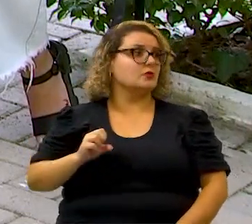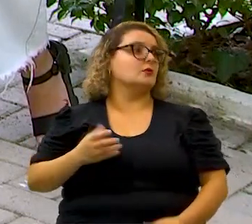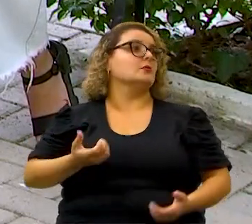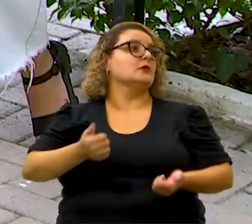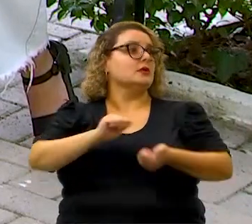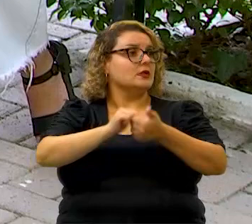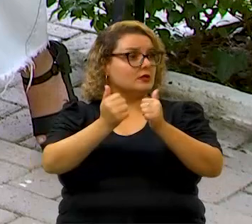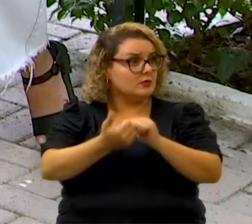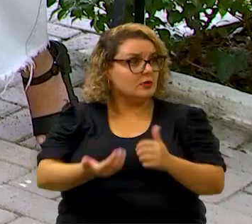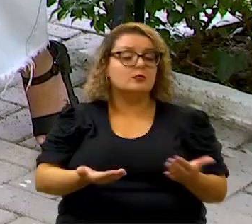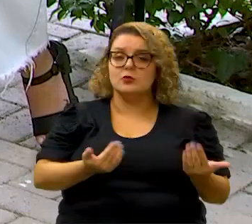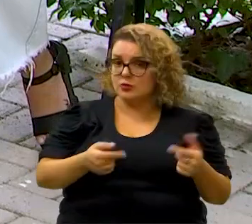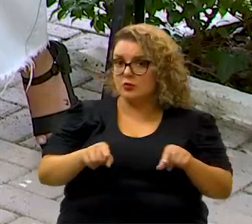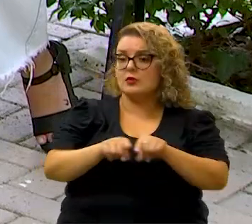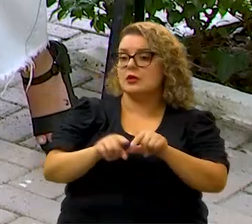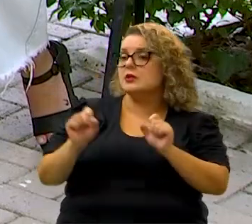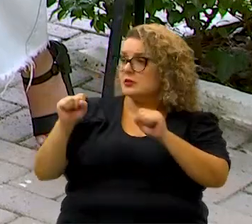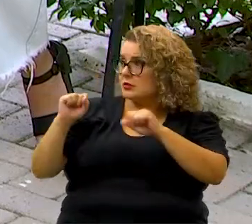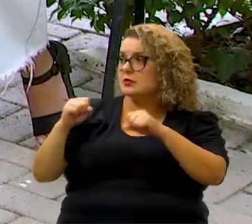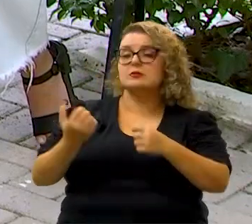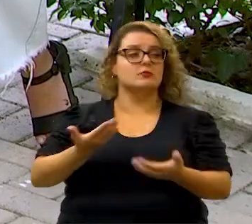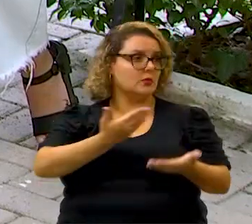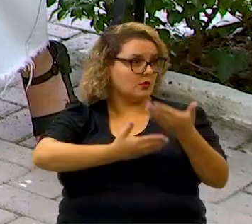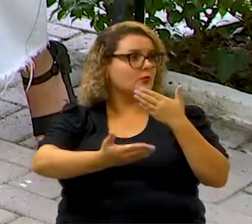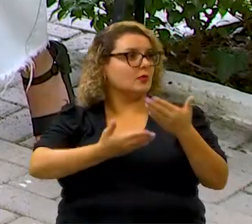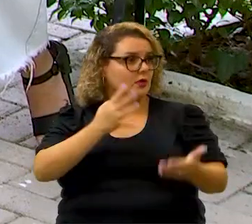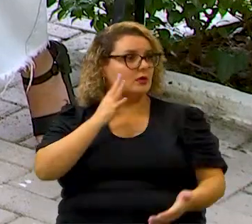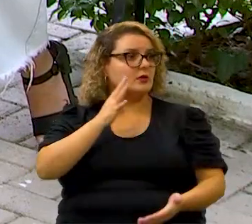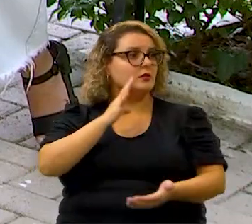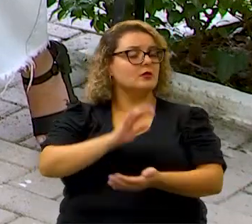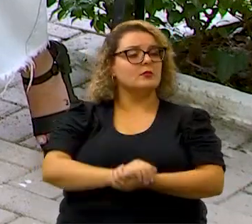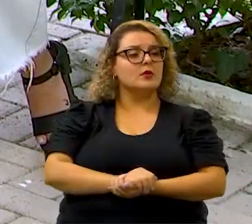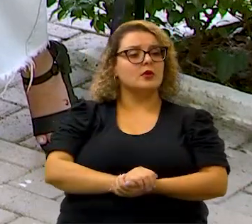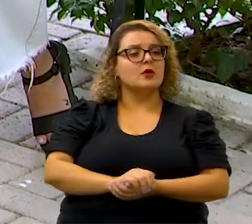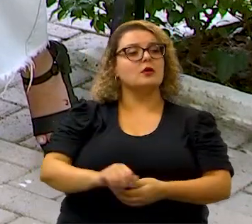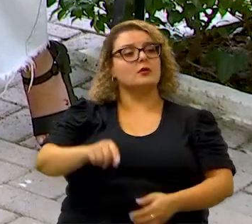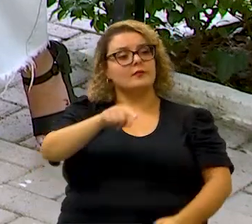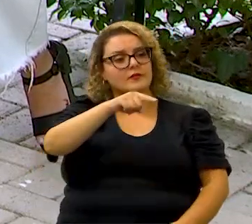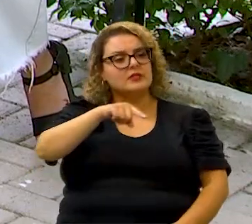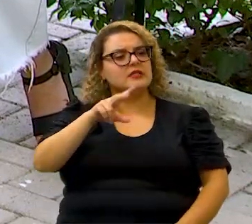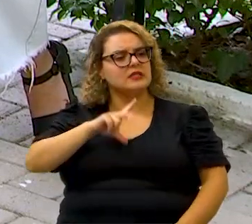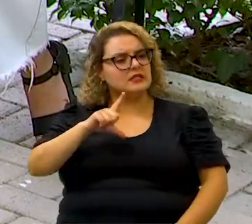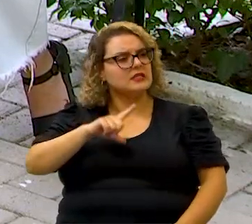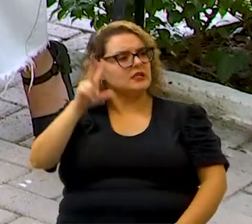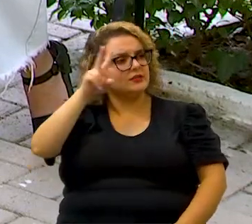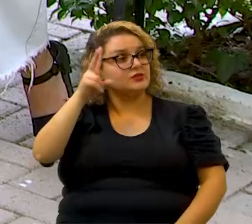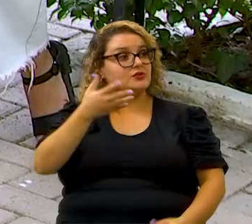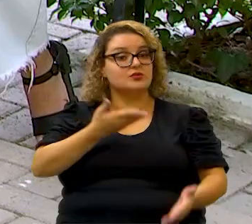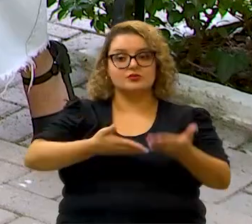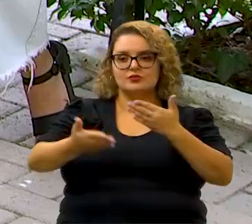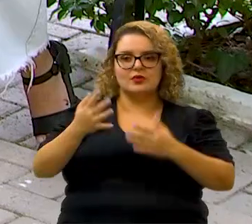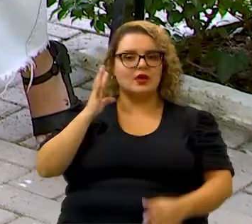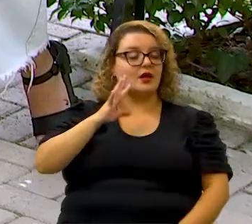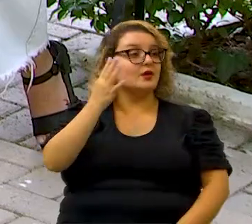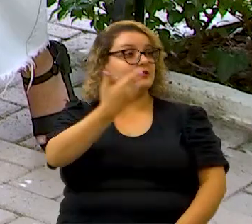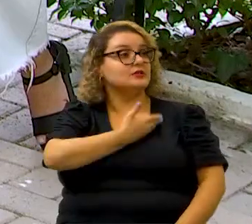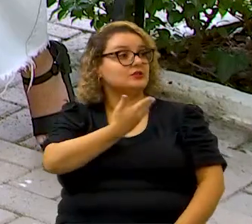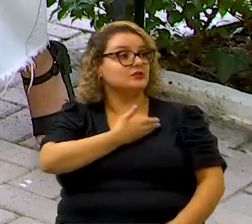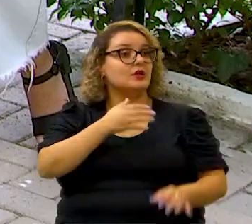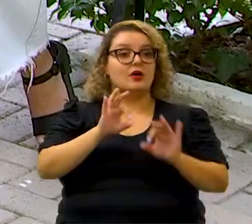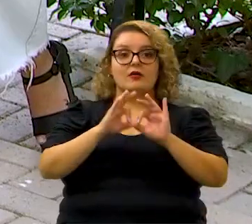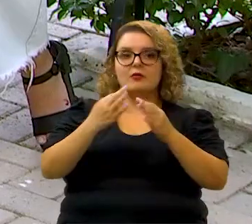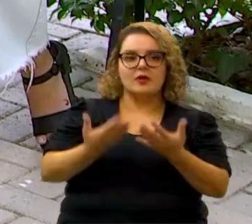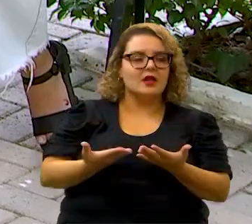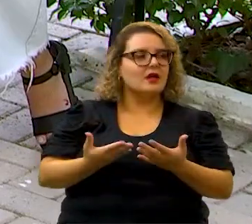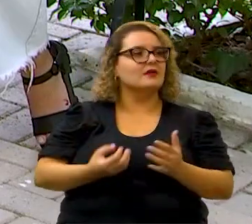ser dissolvido, né? Ressignificado também para os jovens, né? Então acho que é uma troca muito legal. E vocês têm assim histórias interessantes